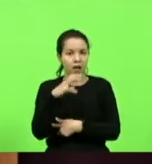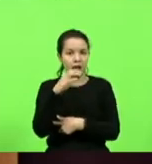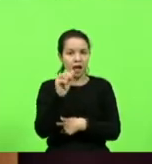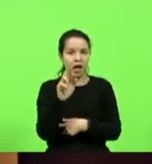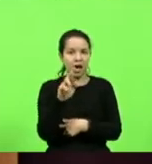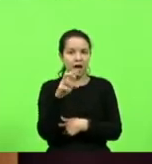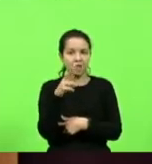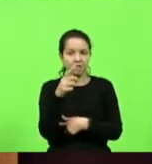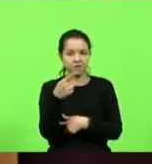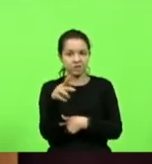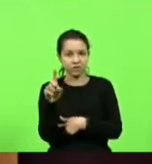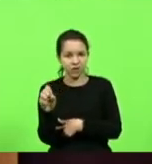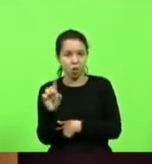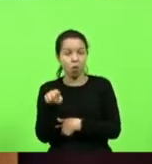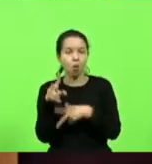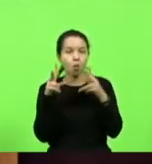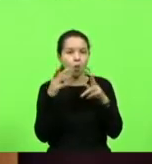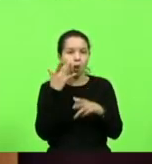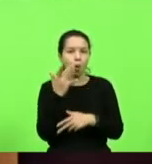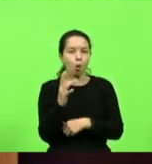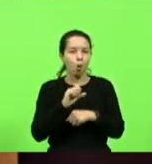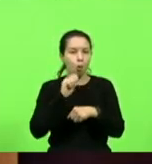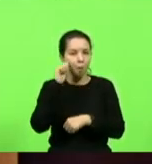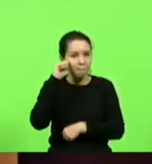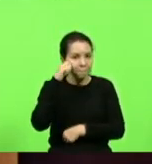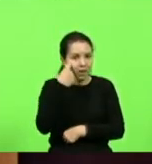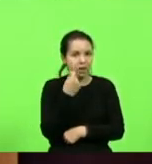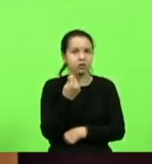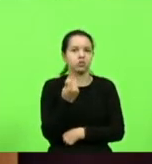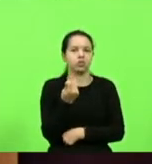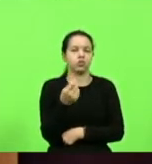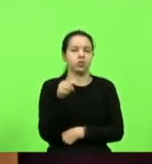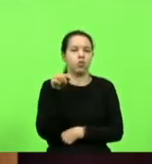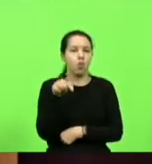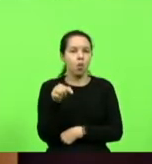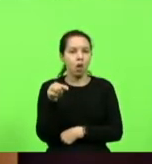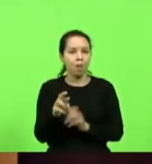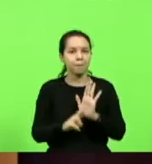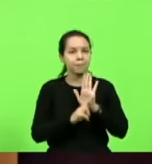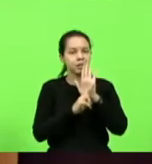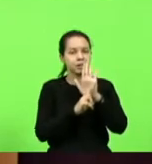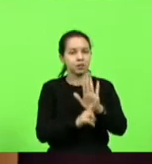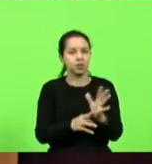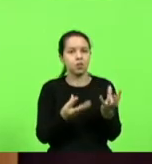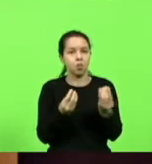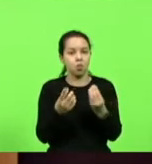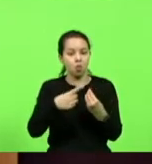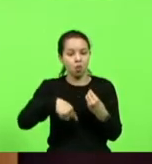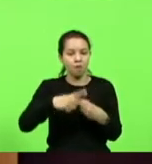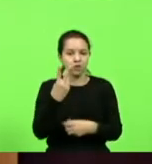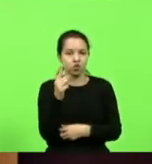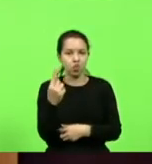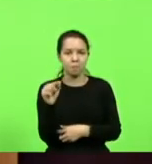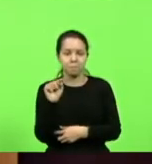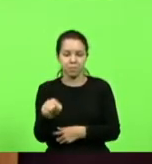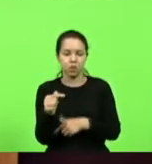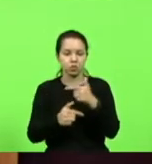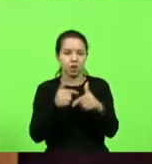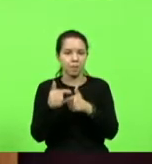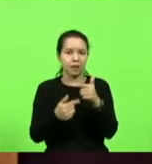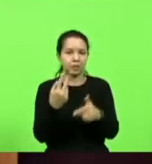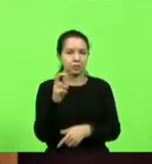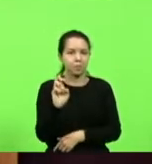representa muito para o nosso povo, muito para a nossa gente. São 21 mil empregos, são 5 bilhões de reais na